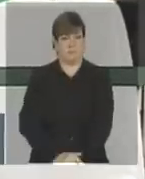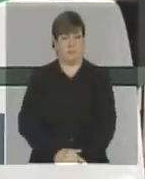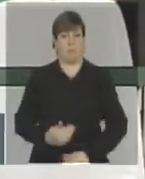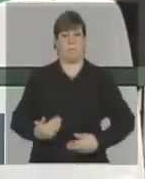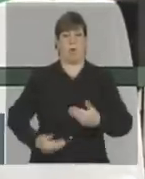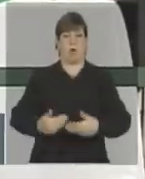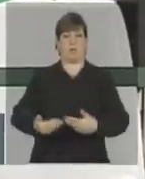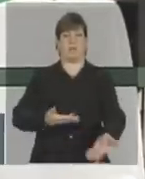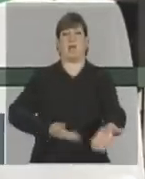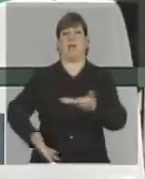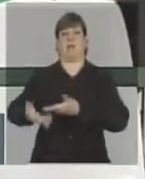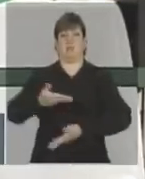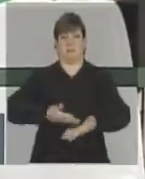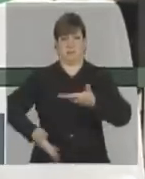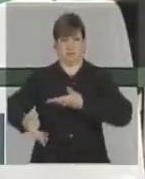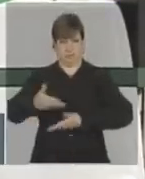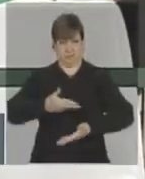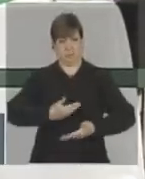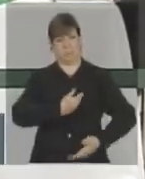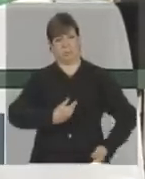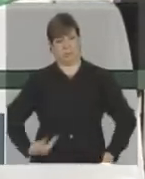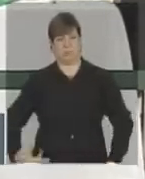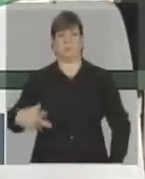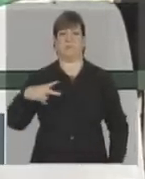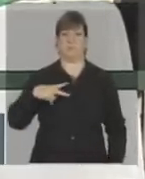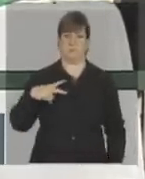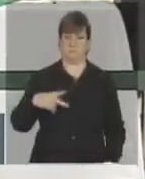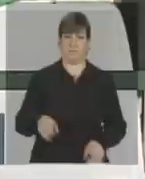das relações público-privada.